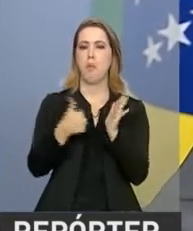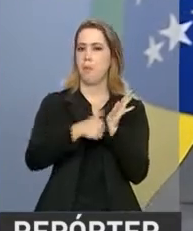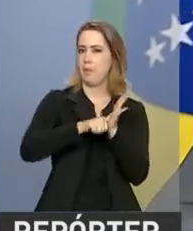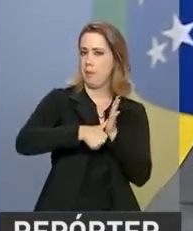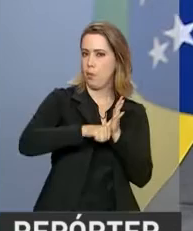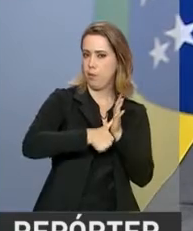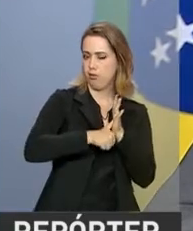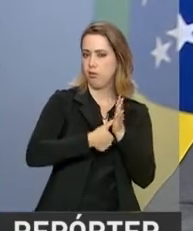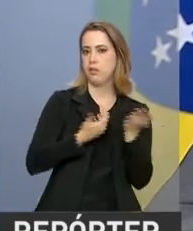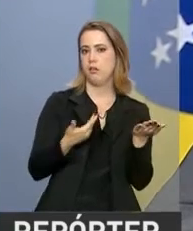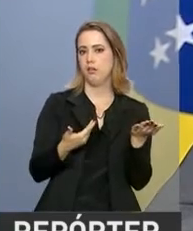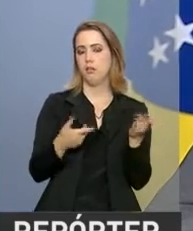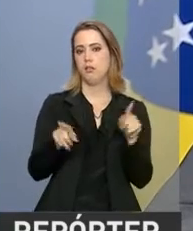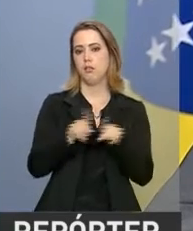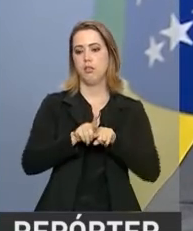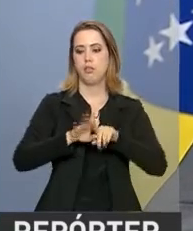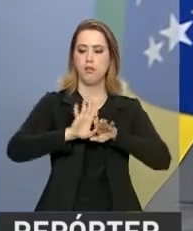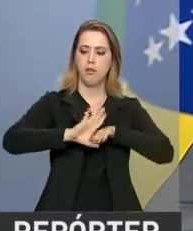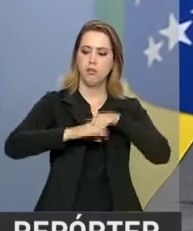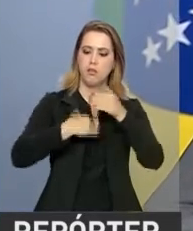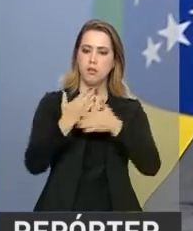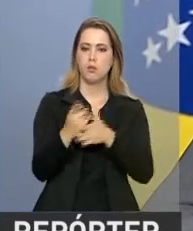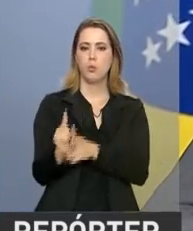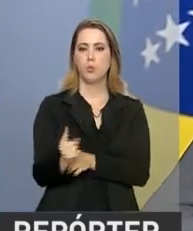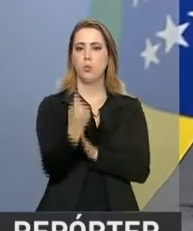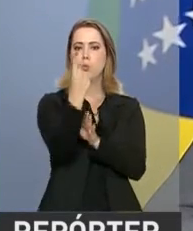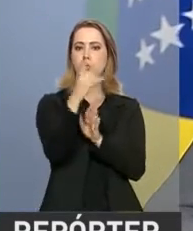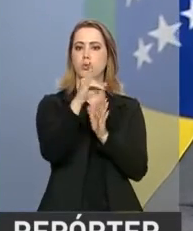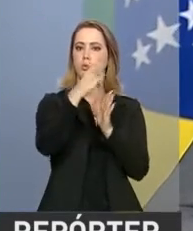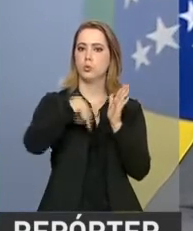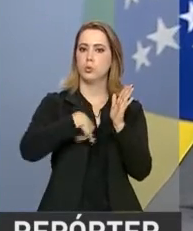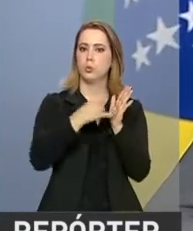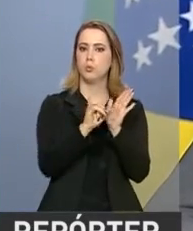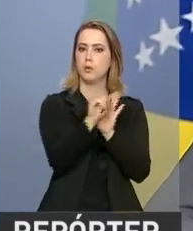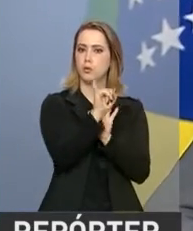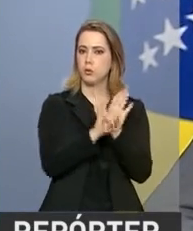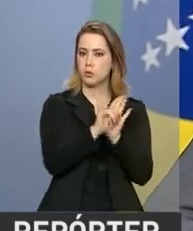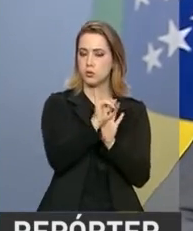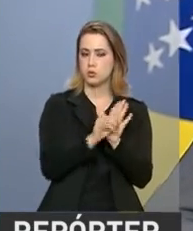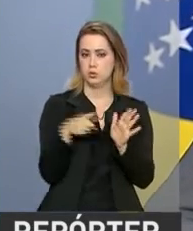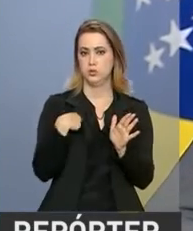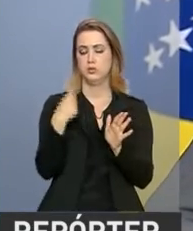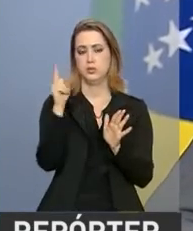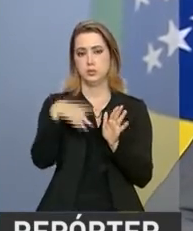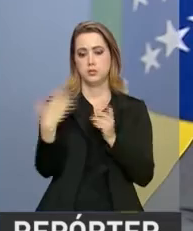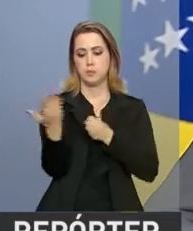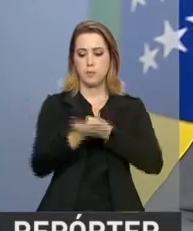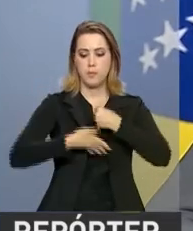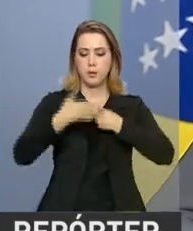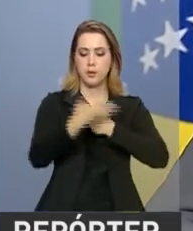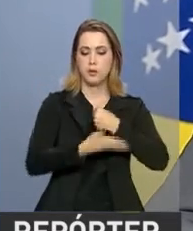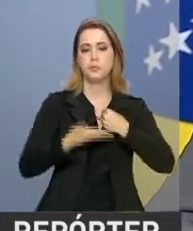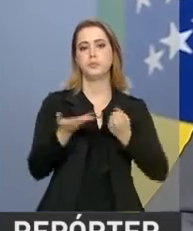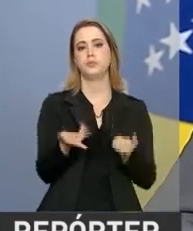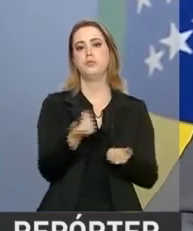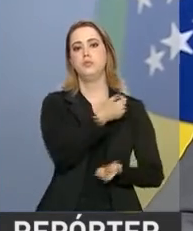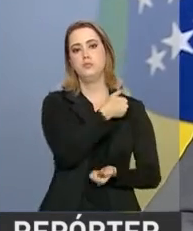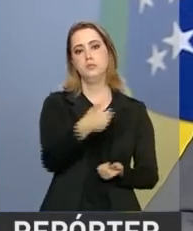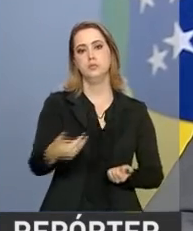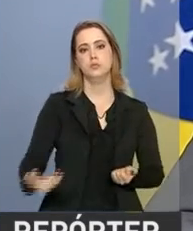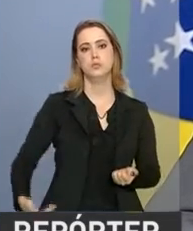daqui a pouco com a evolução para o documento o único é a base é de uma governança